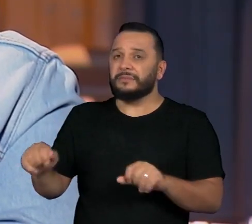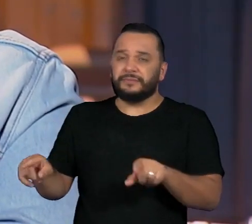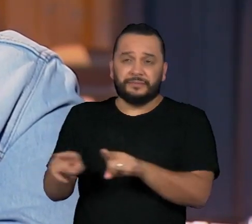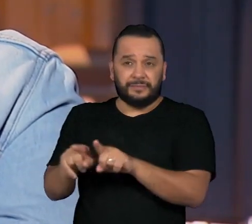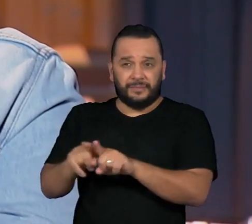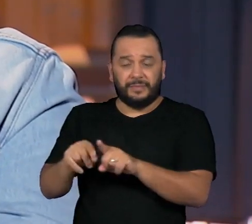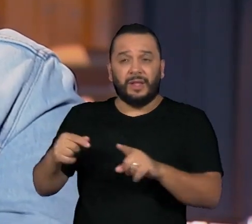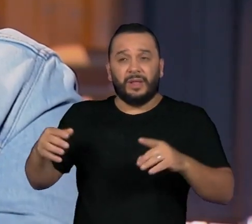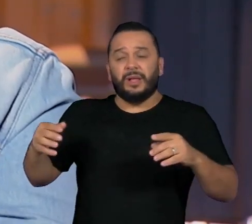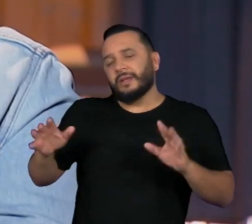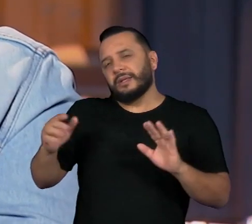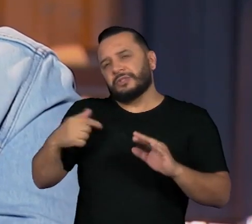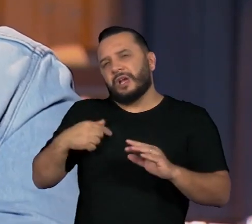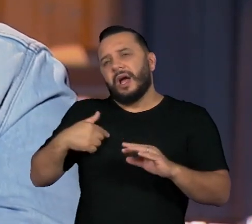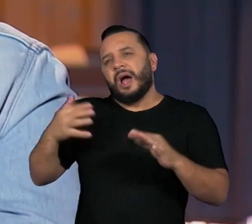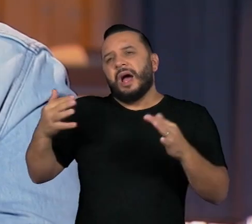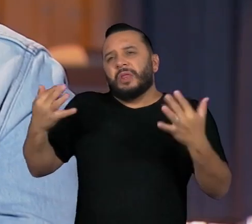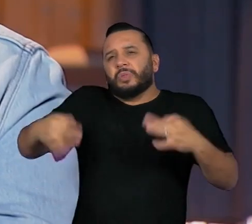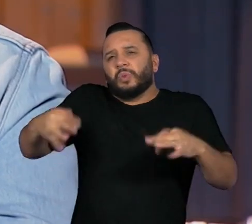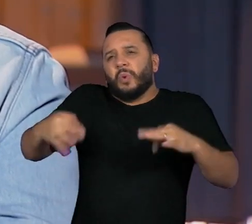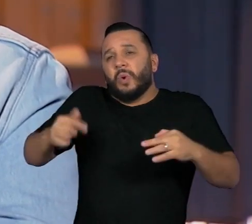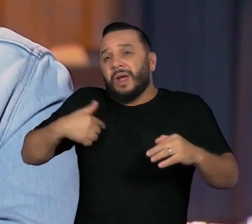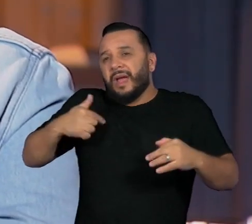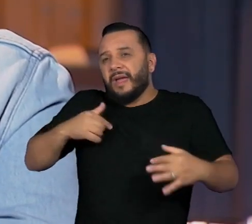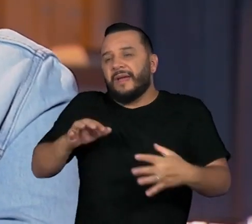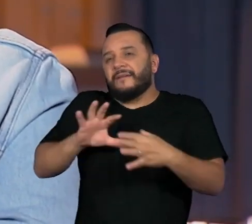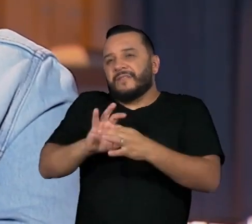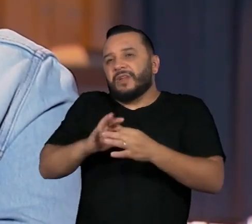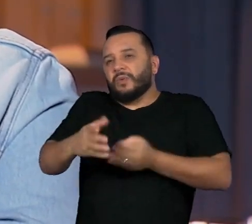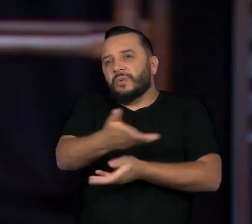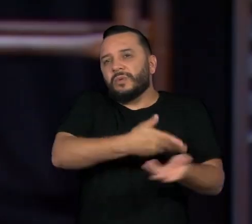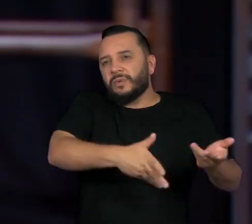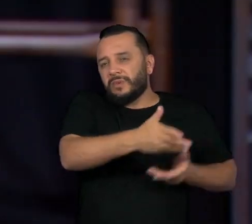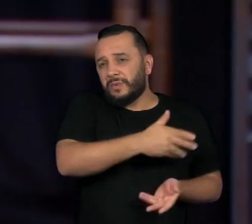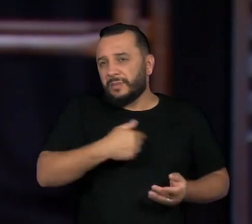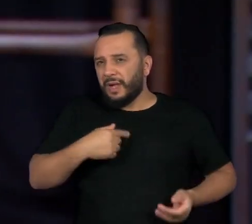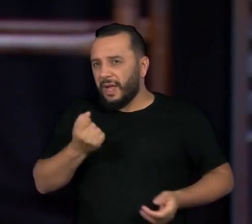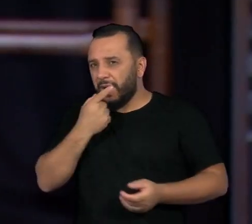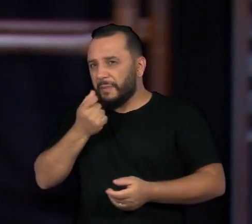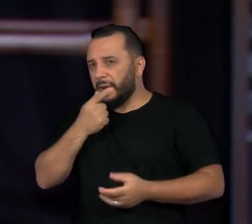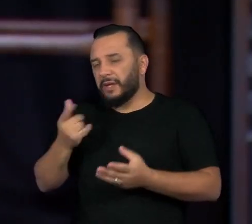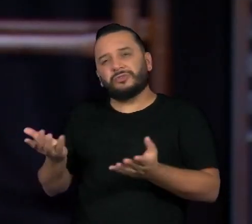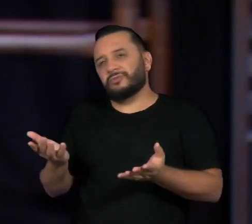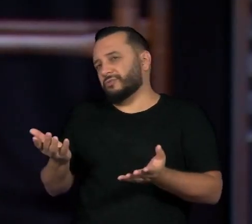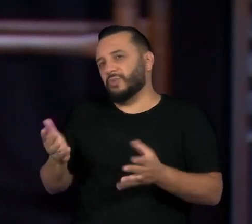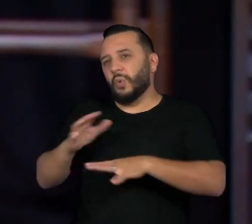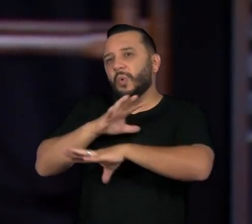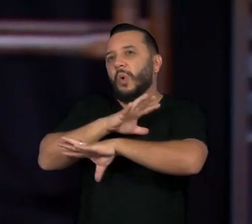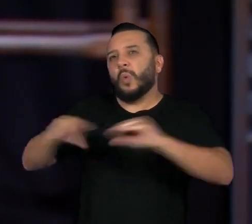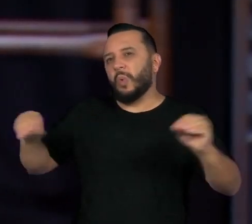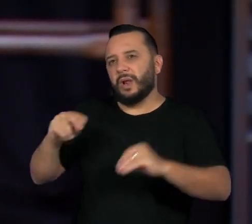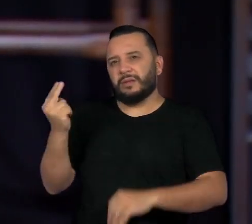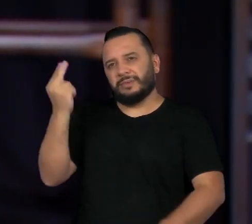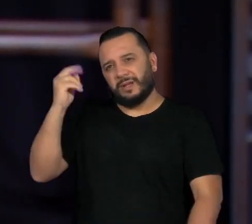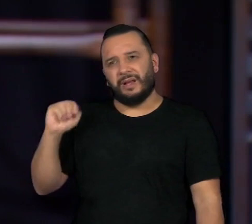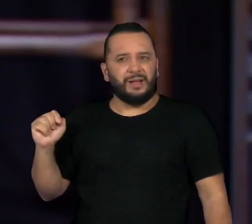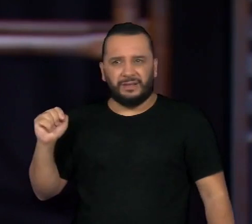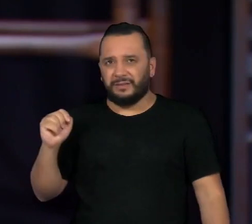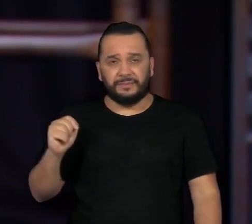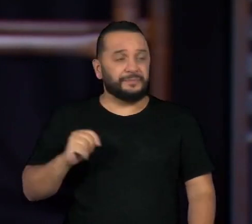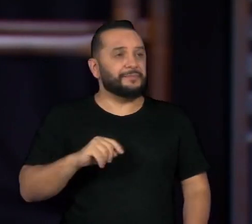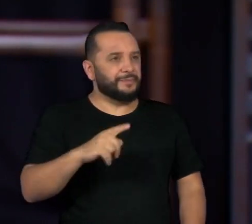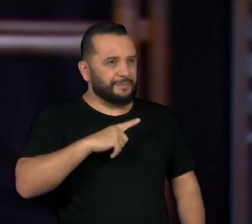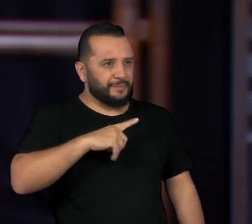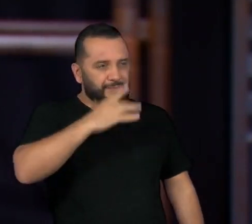podem ajudar, mas elas não vão substituir os vínculos. Não fazem milagre, não, né? Fazem. Muitas pessoas que têm as experiências com os